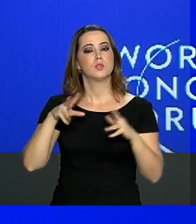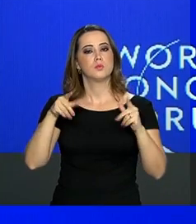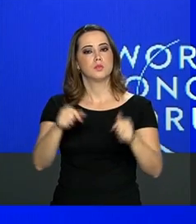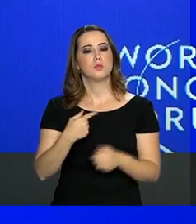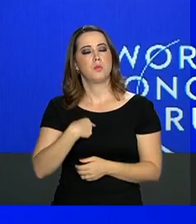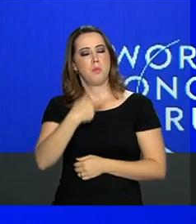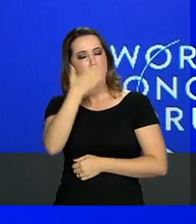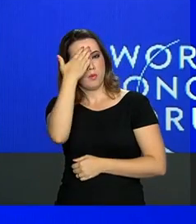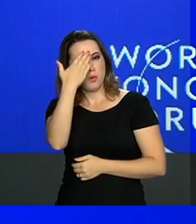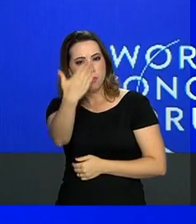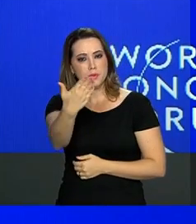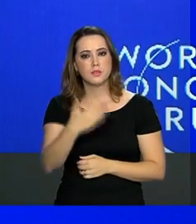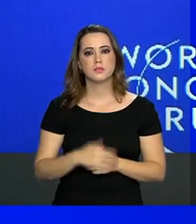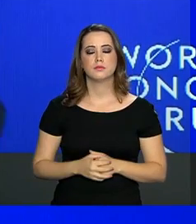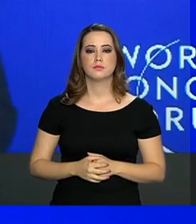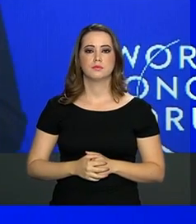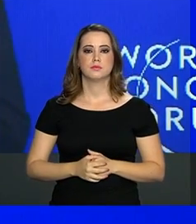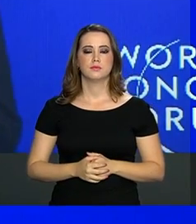Meu muitíssimo obrigado.